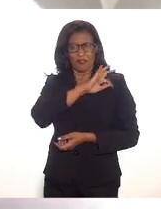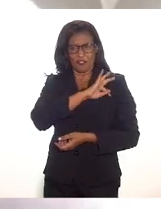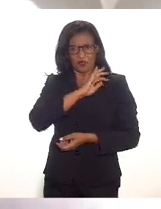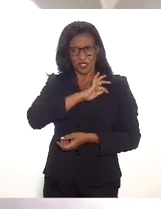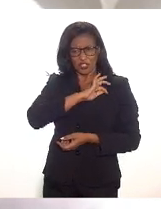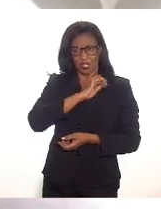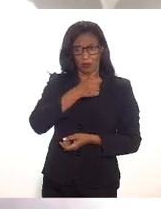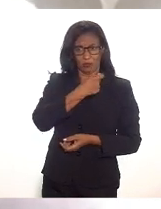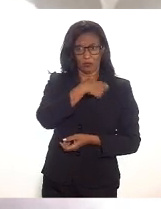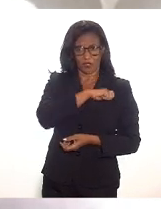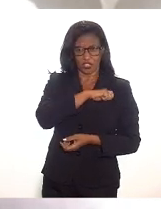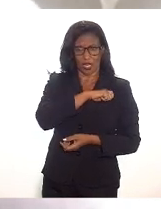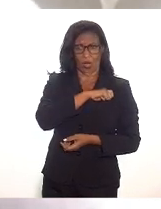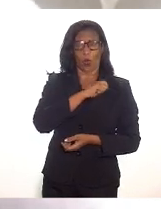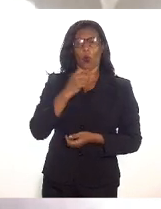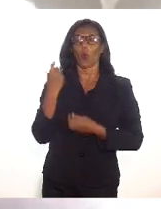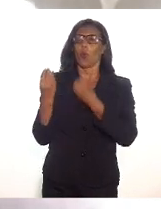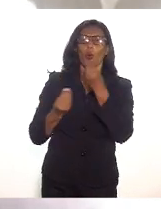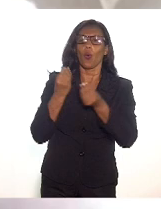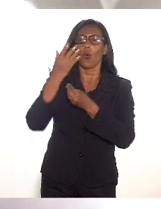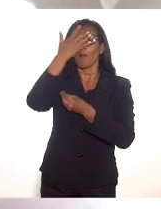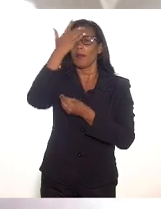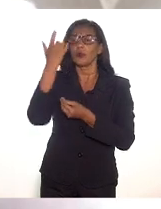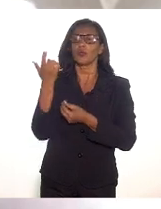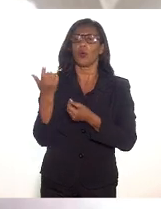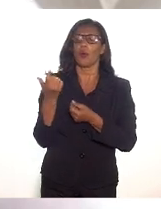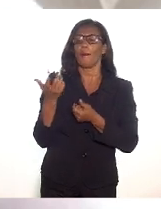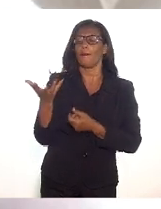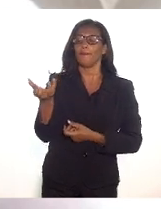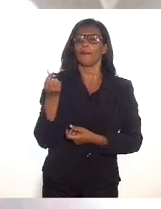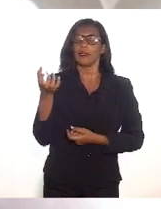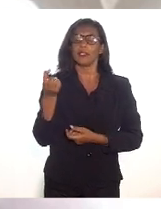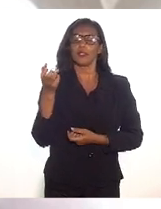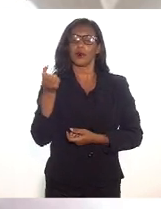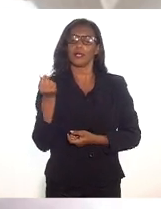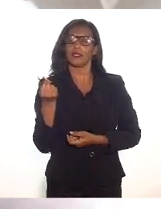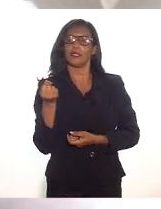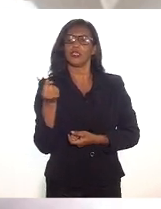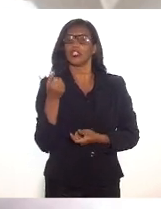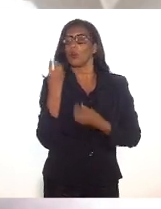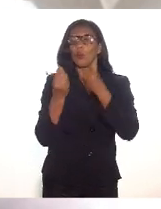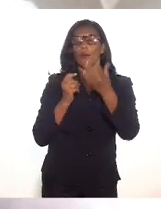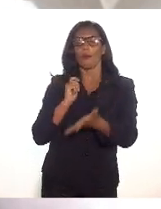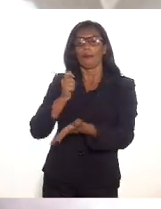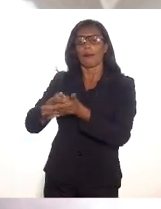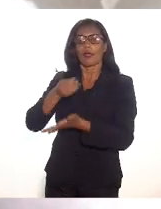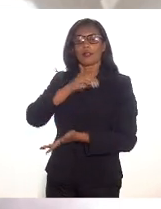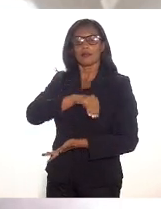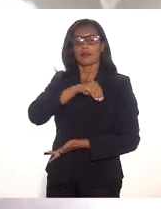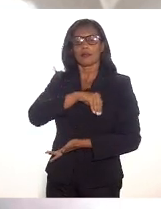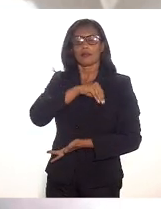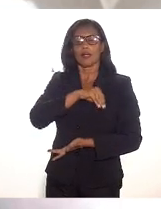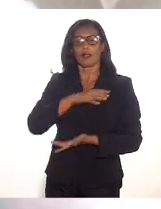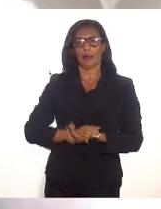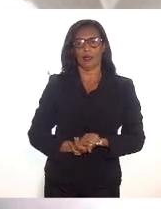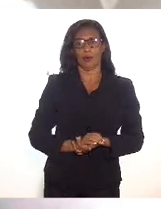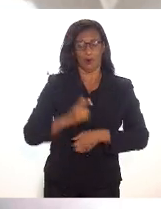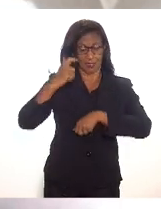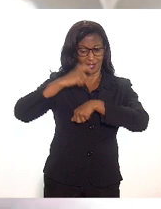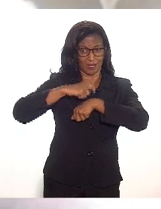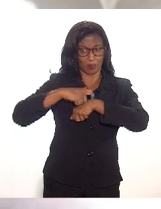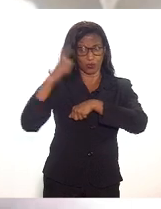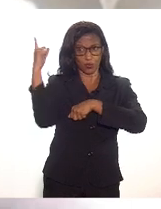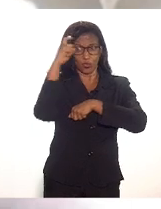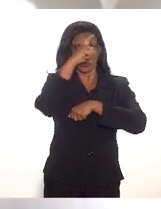os servidores do Estado, os pensionistas e aposentados ficariam sem salários. Ainda naquele momento